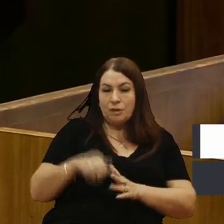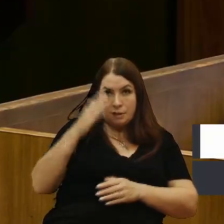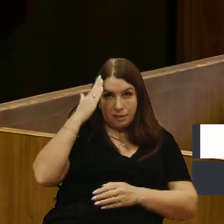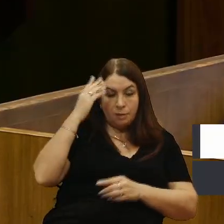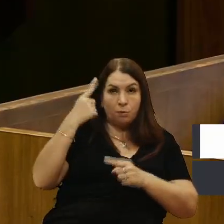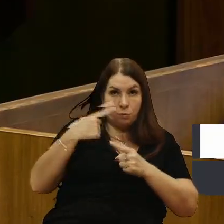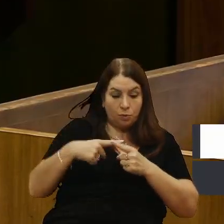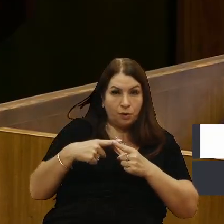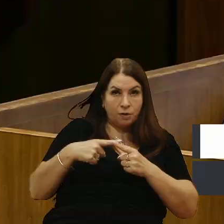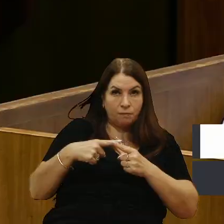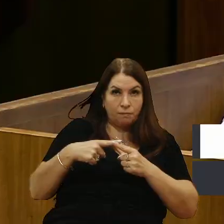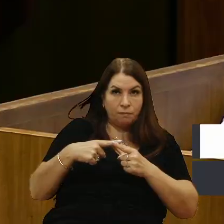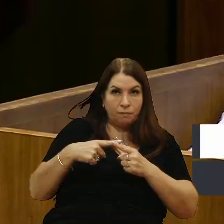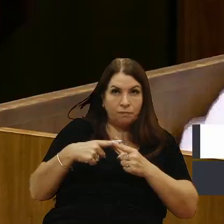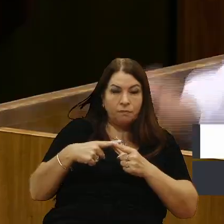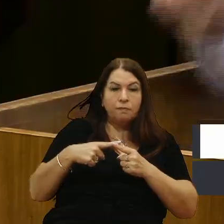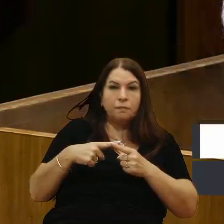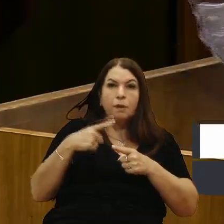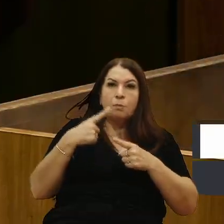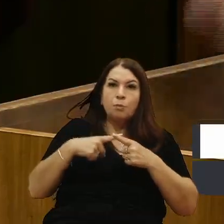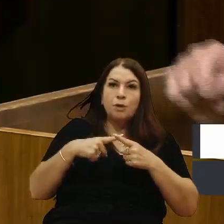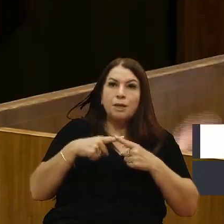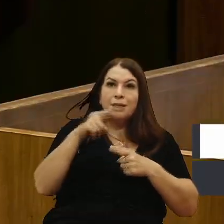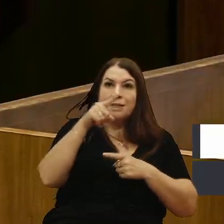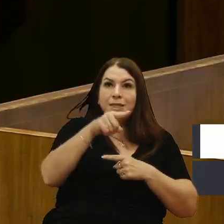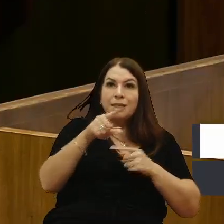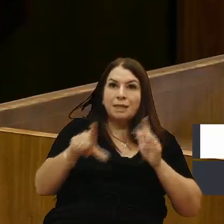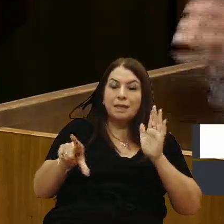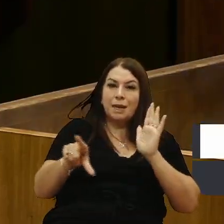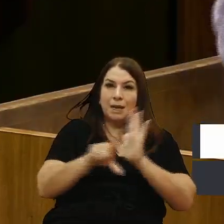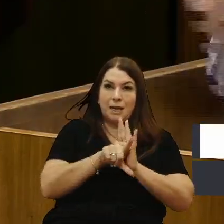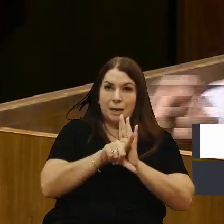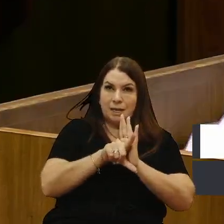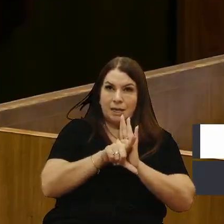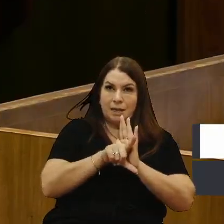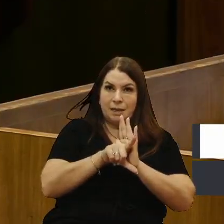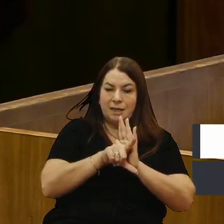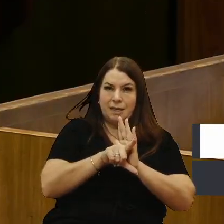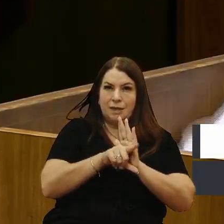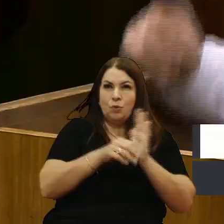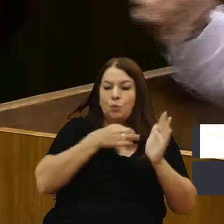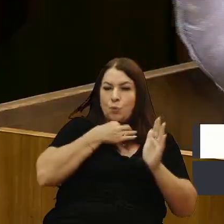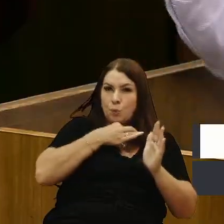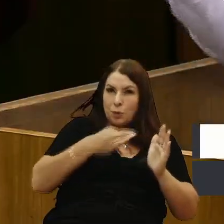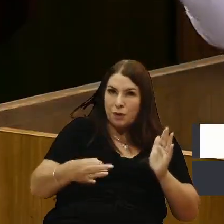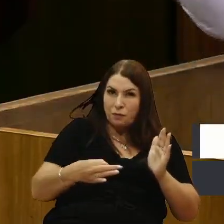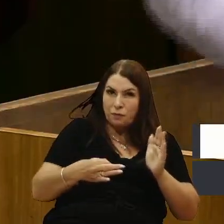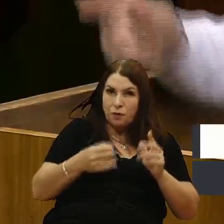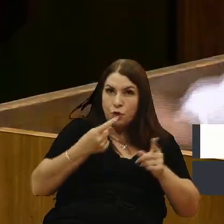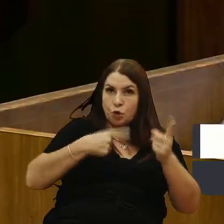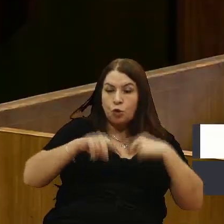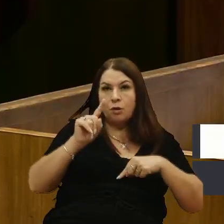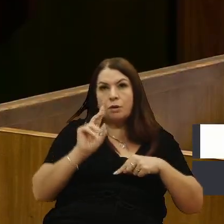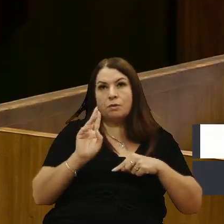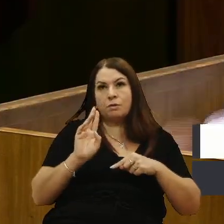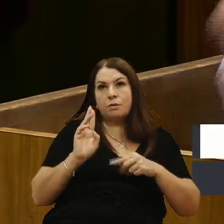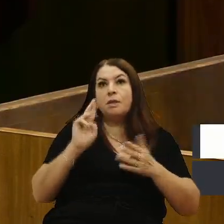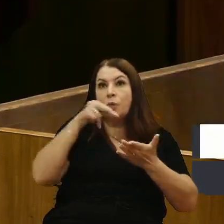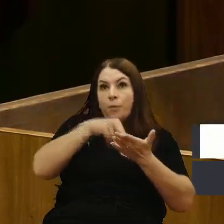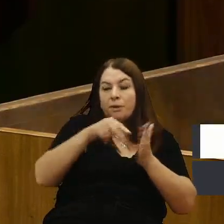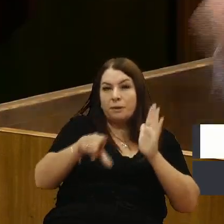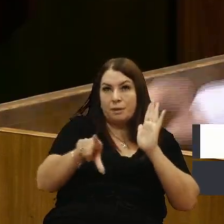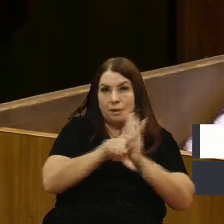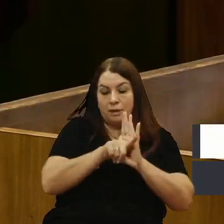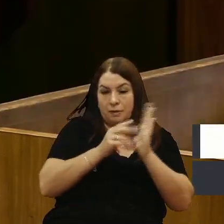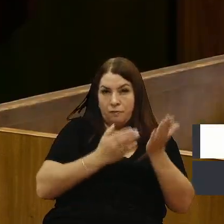que a senhora defende tanto? Porque se aquela lei imunda se tornasse realmente lei e